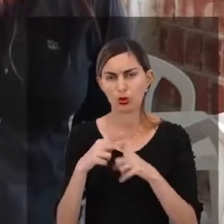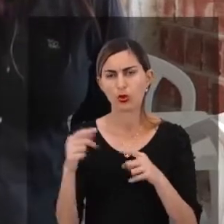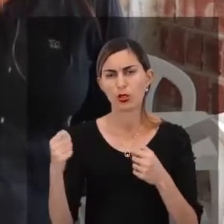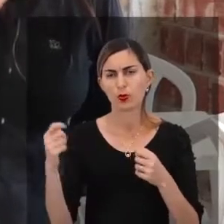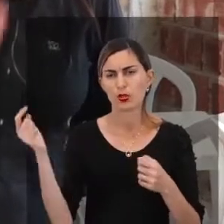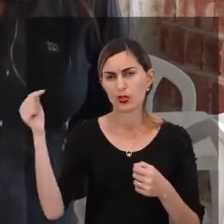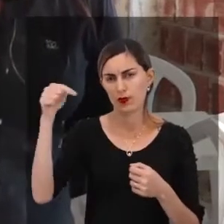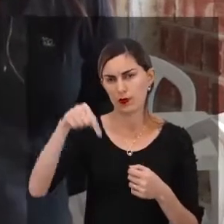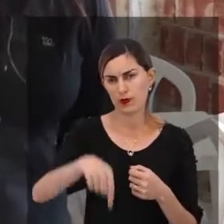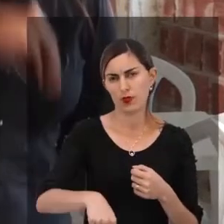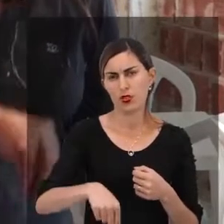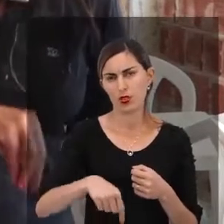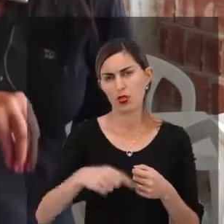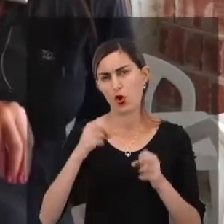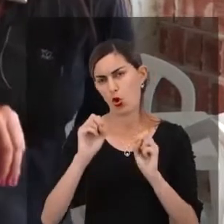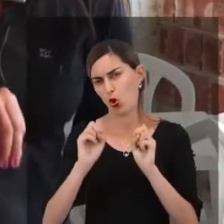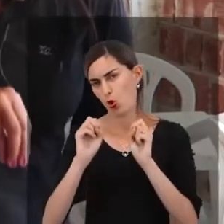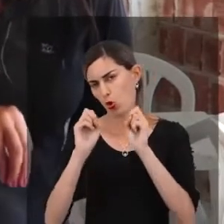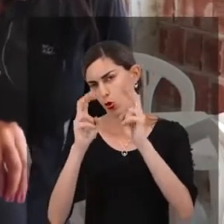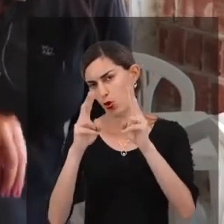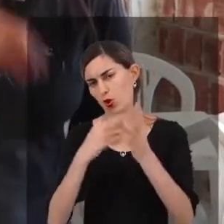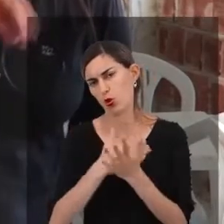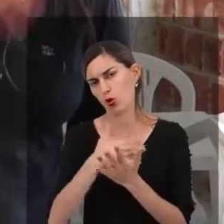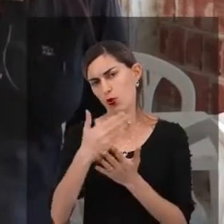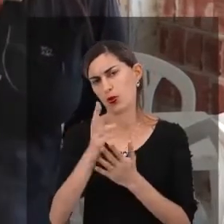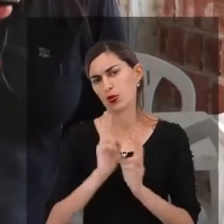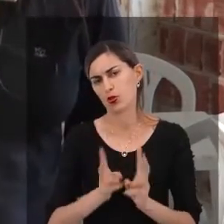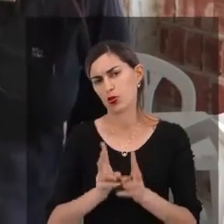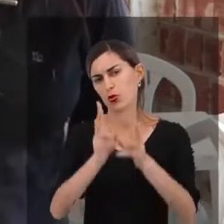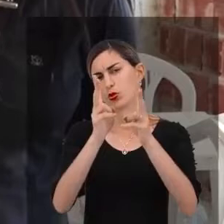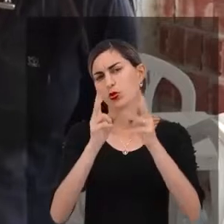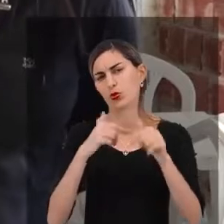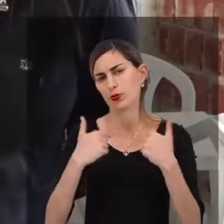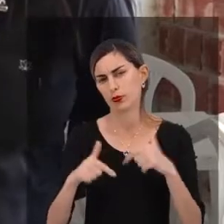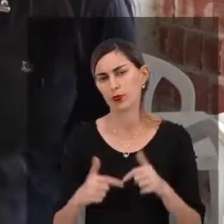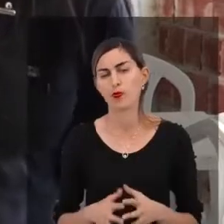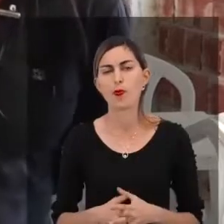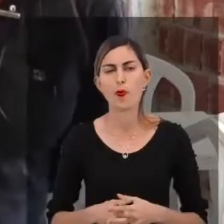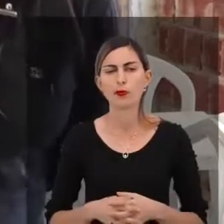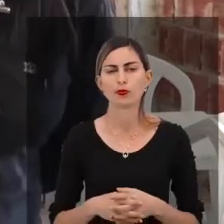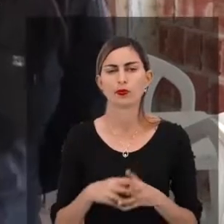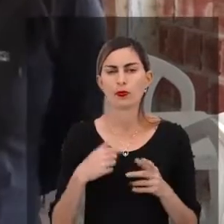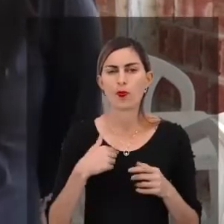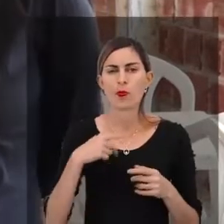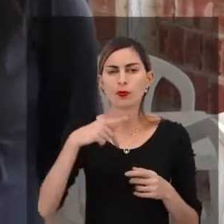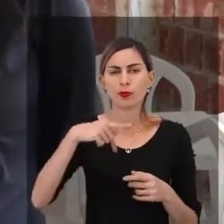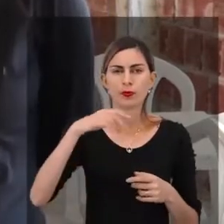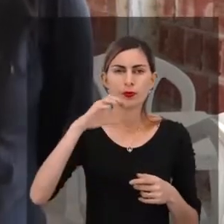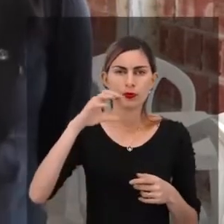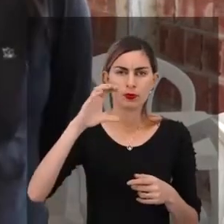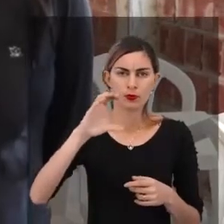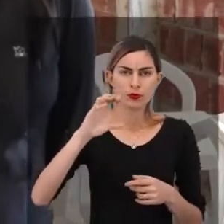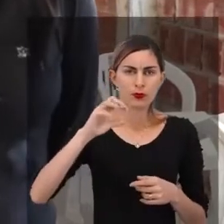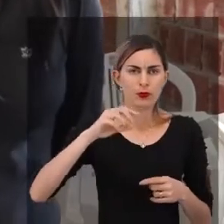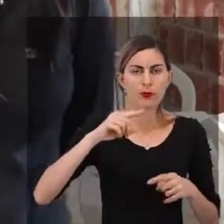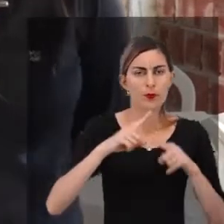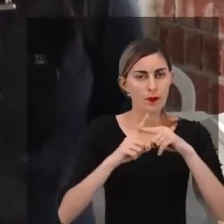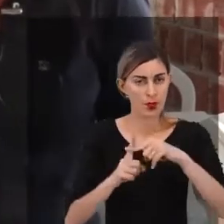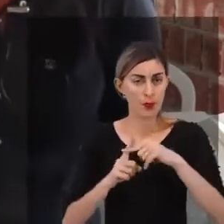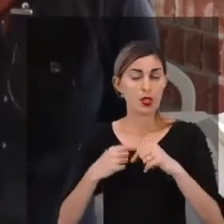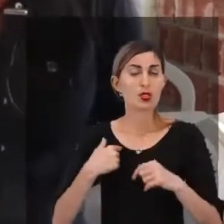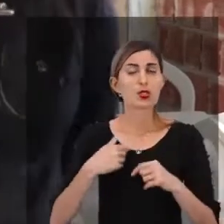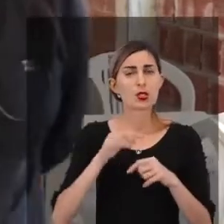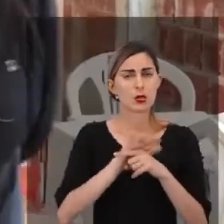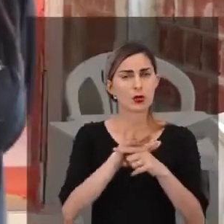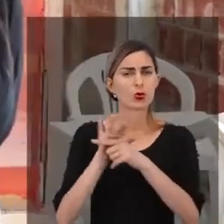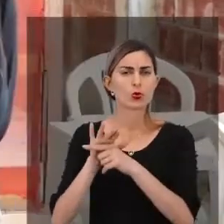conserto, para a manutenção, ele tem que vir para poder dar o ok para o equipamento continuar a funcionar. Ok. O PCMAT, por exemplo, você falou que o